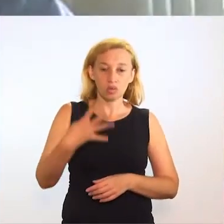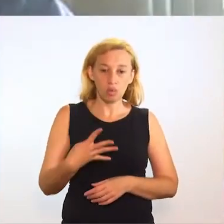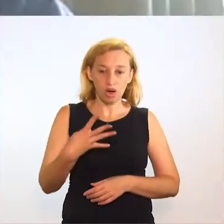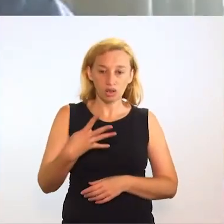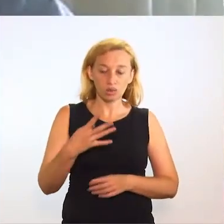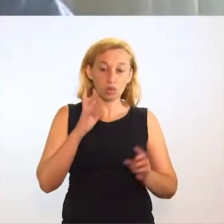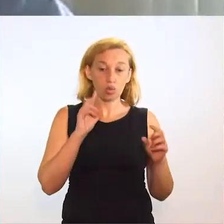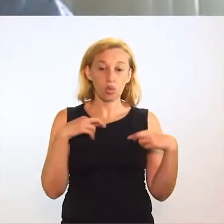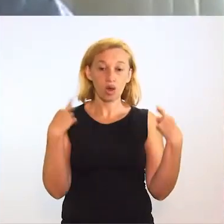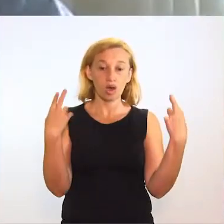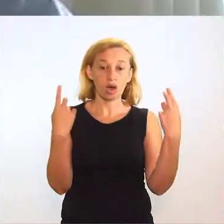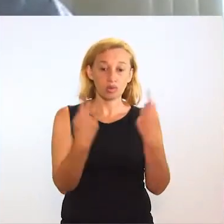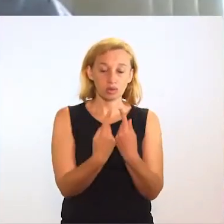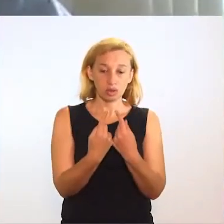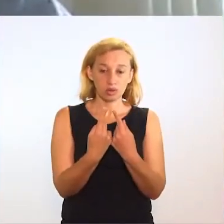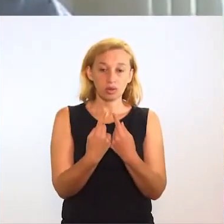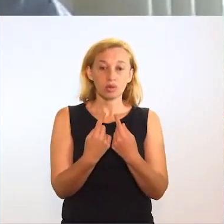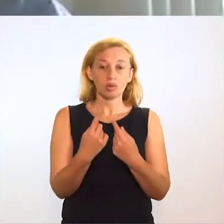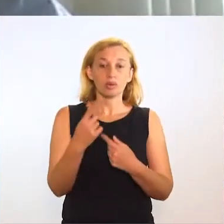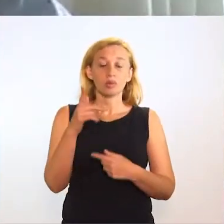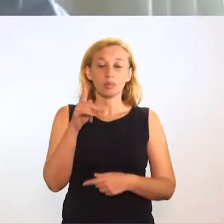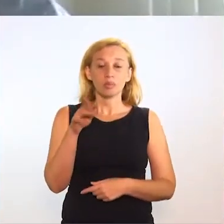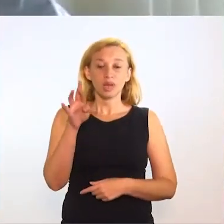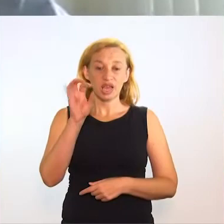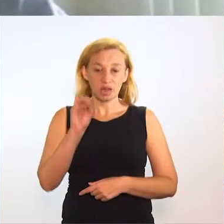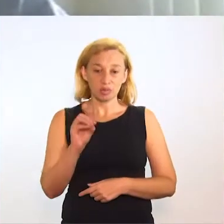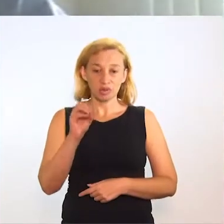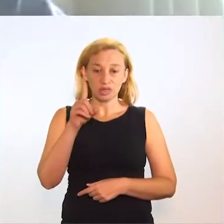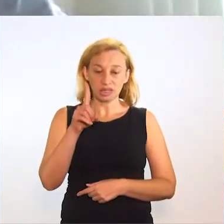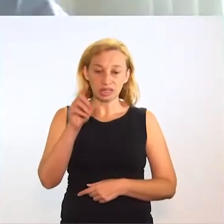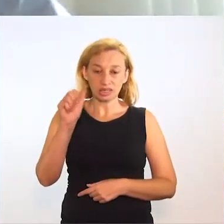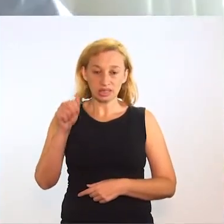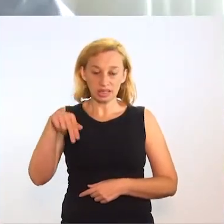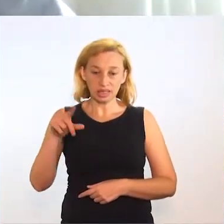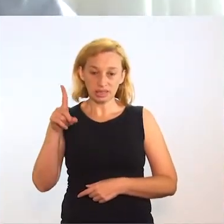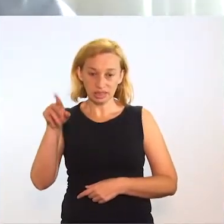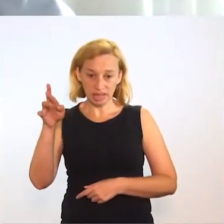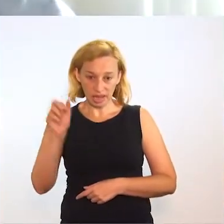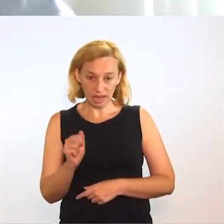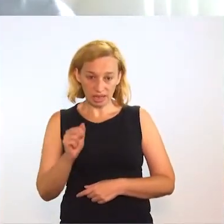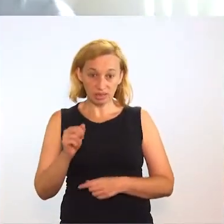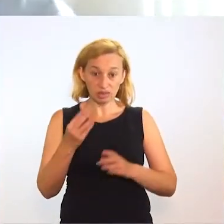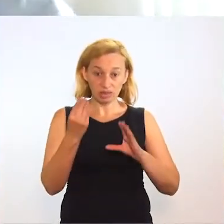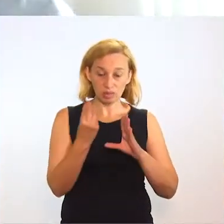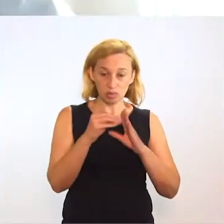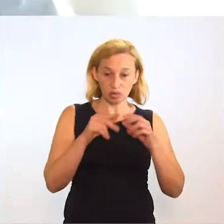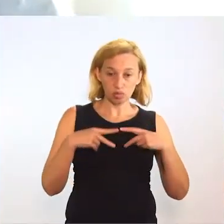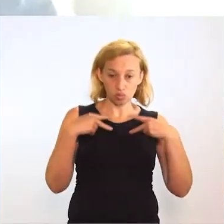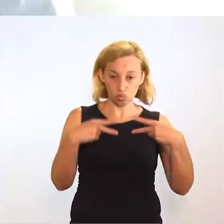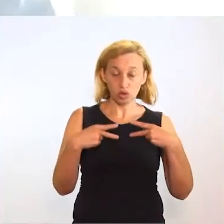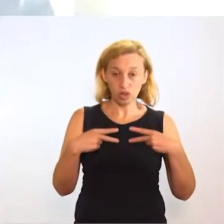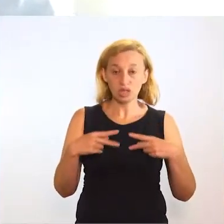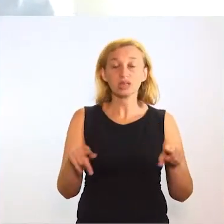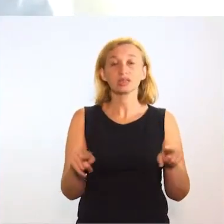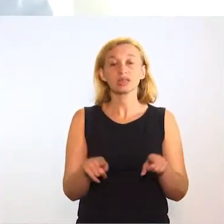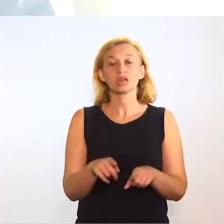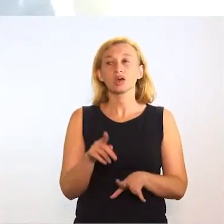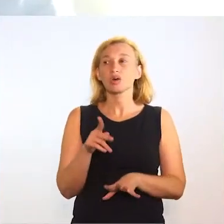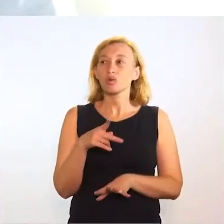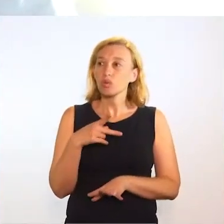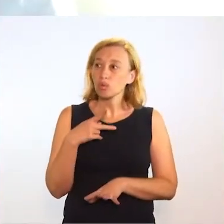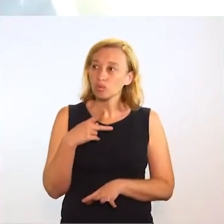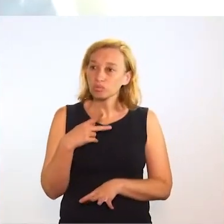nosso 24º encontro do Prêmio Dandara. Tá? Em breve nós vamos estar postando o